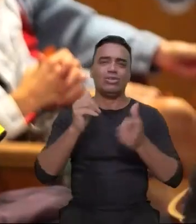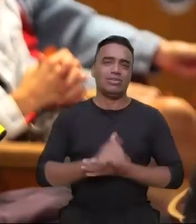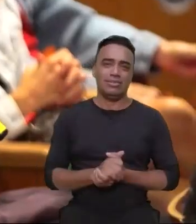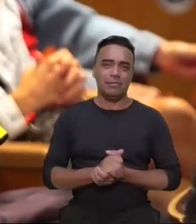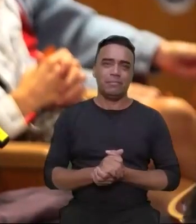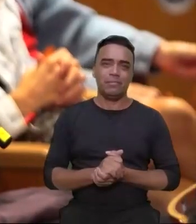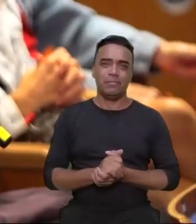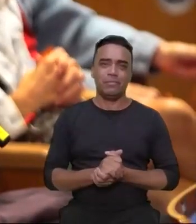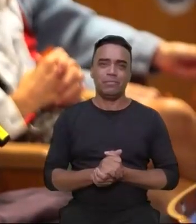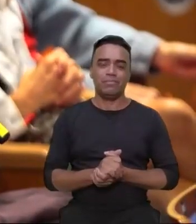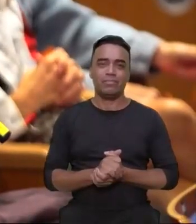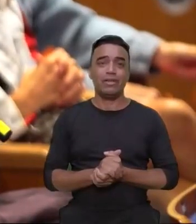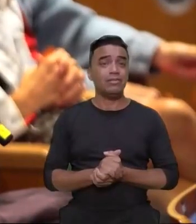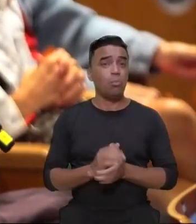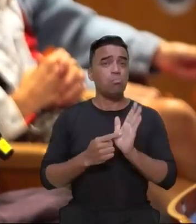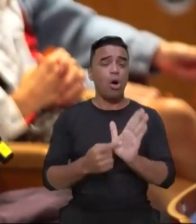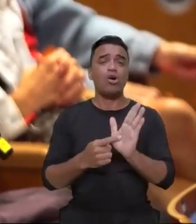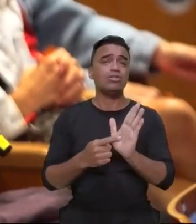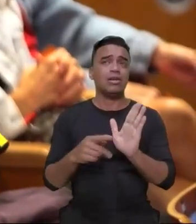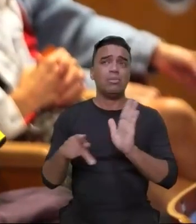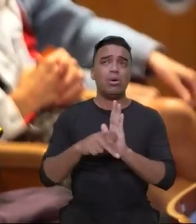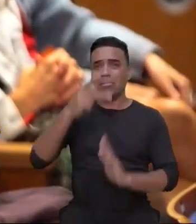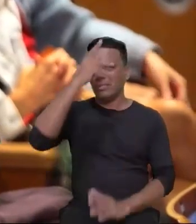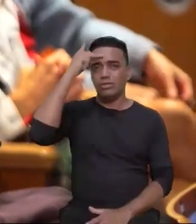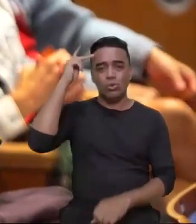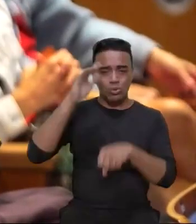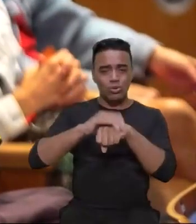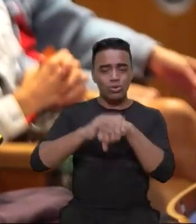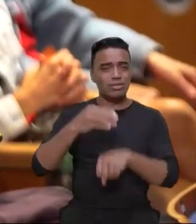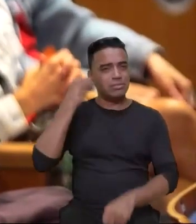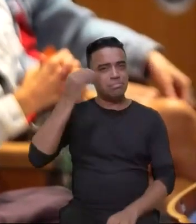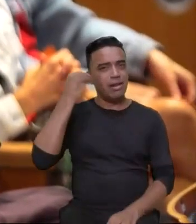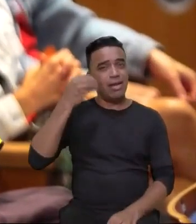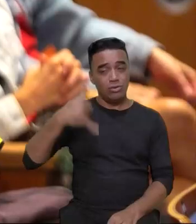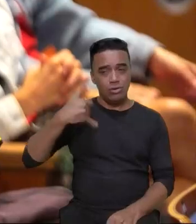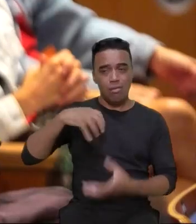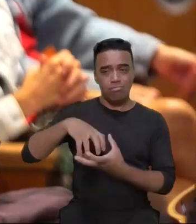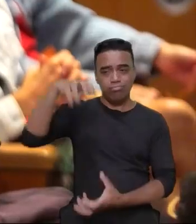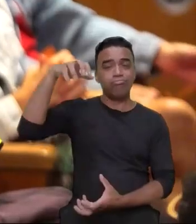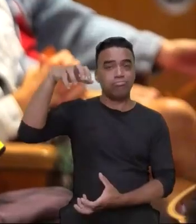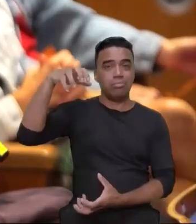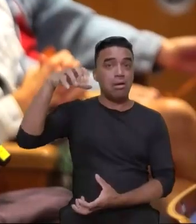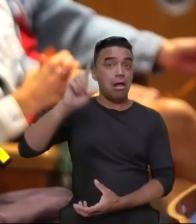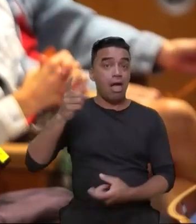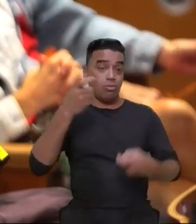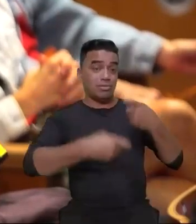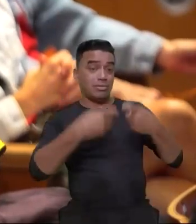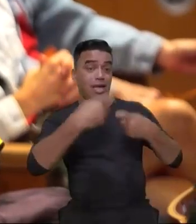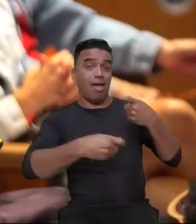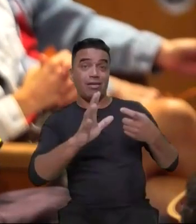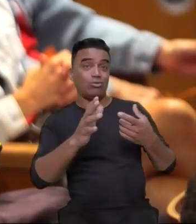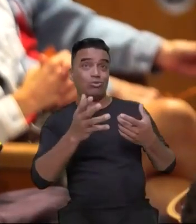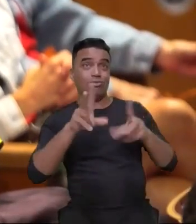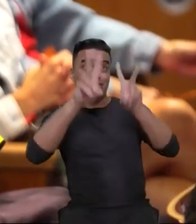né, geralmente atribuem às pessoas que já são mais experientes ou com maior idade a não sexualidade,